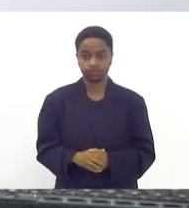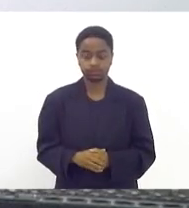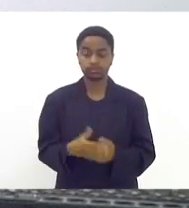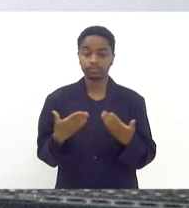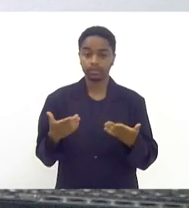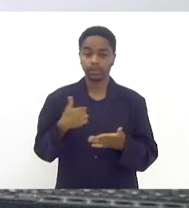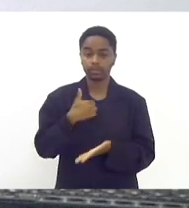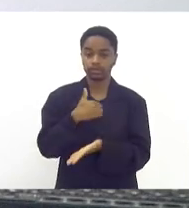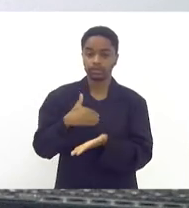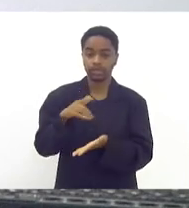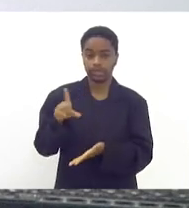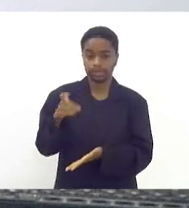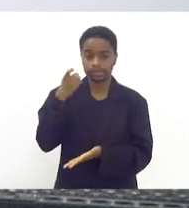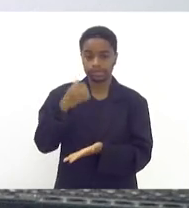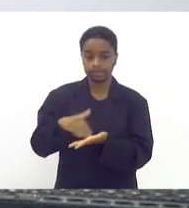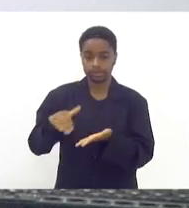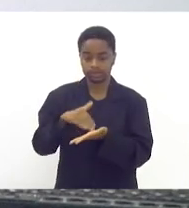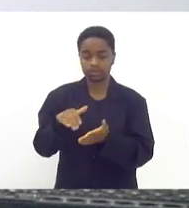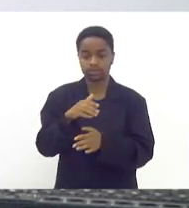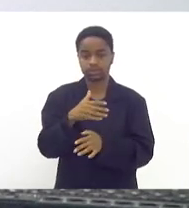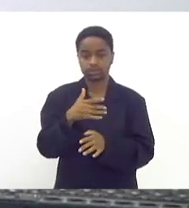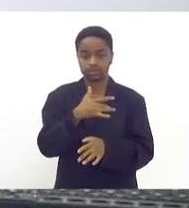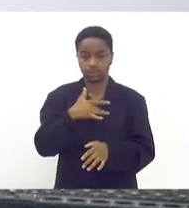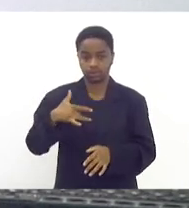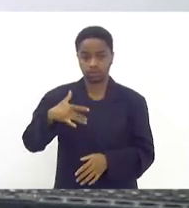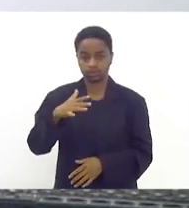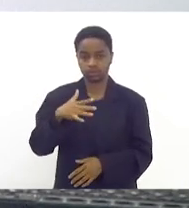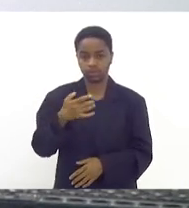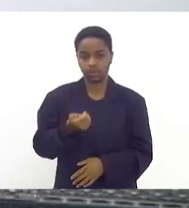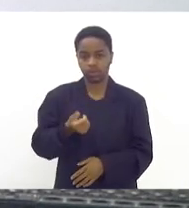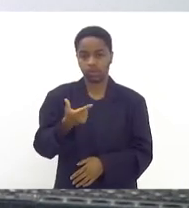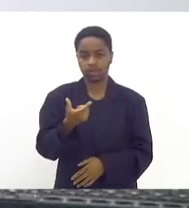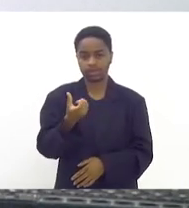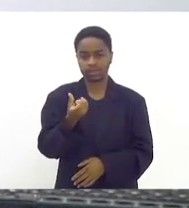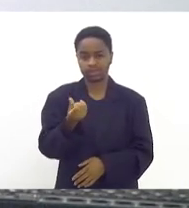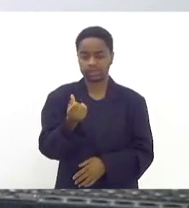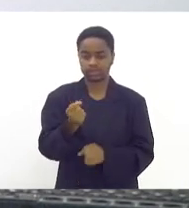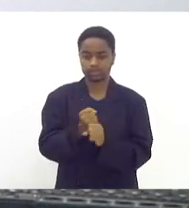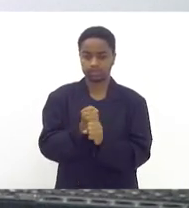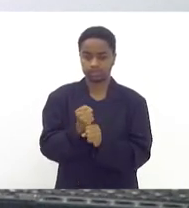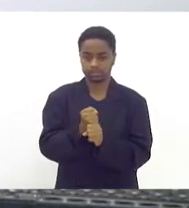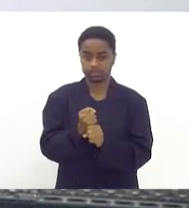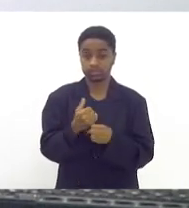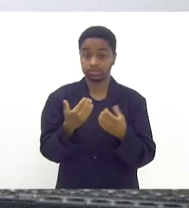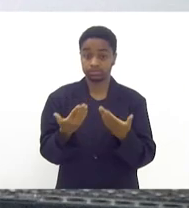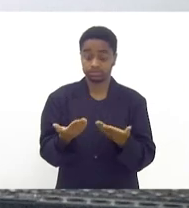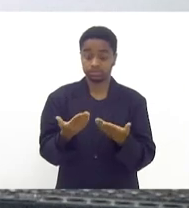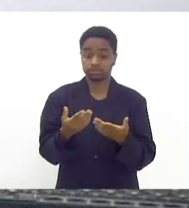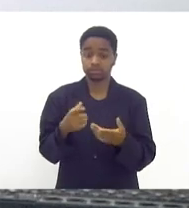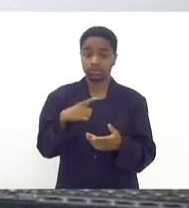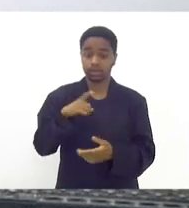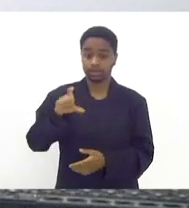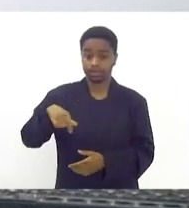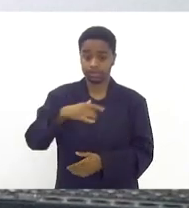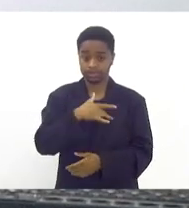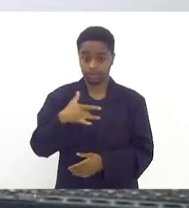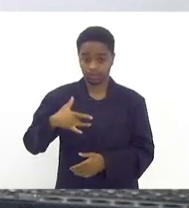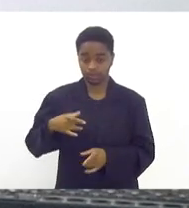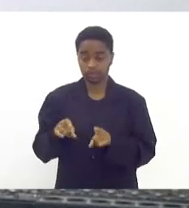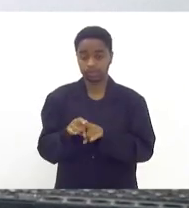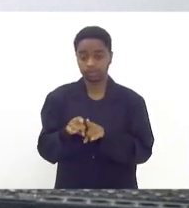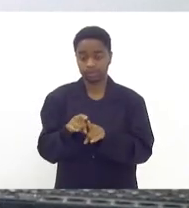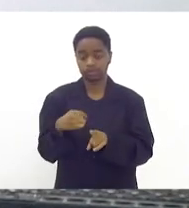de saúde de um município durante quase 6 anos eh assim como os planos a gente tem sofrido